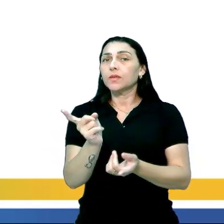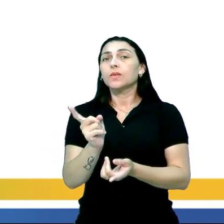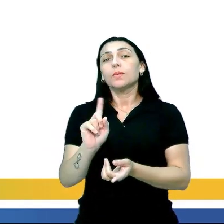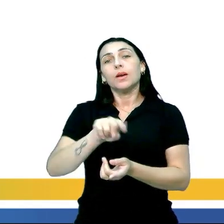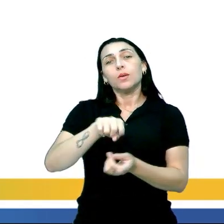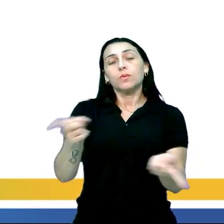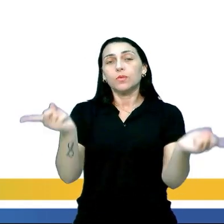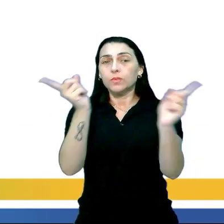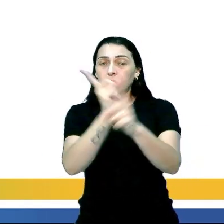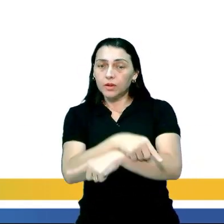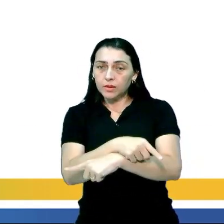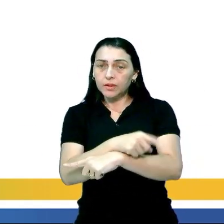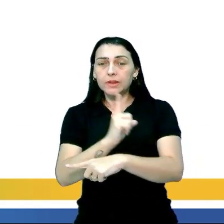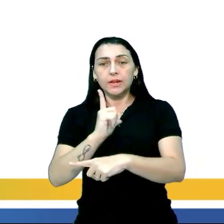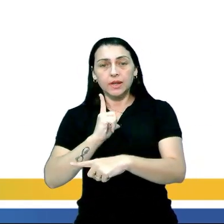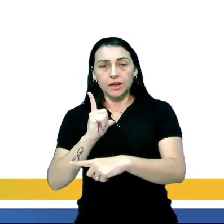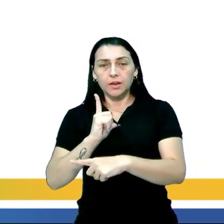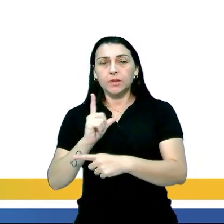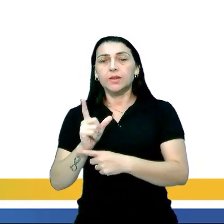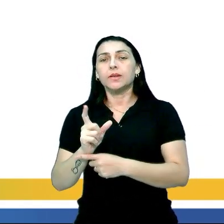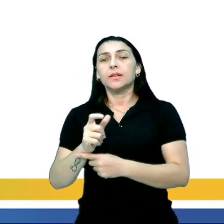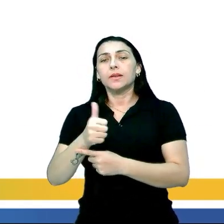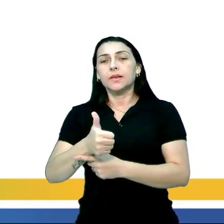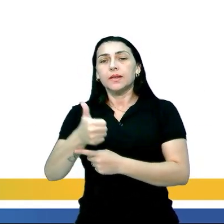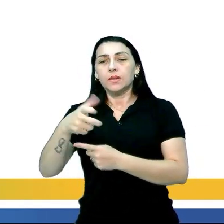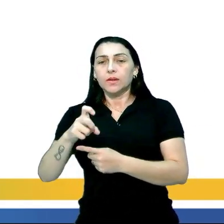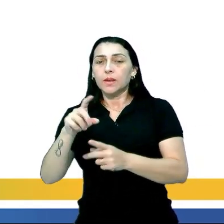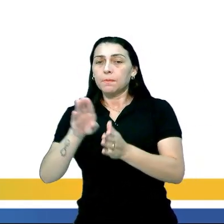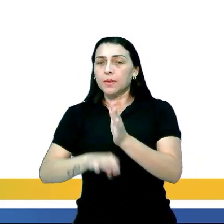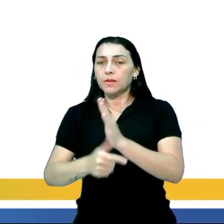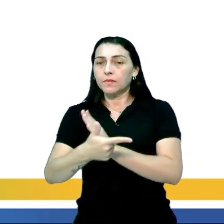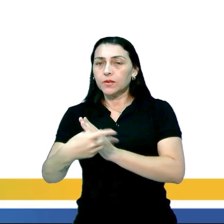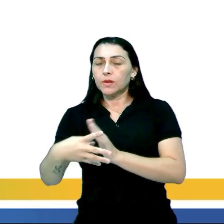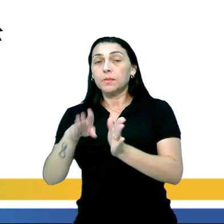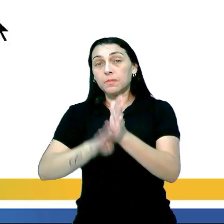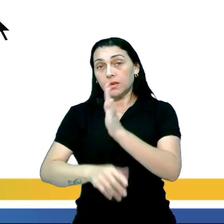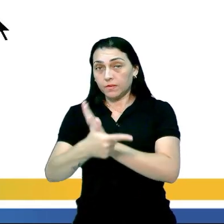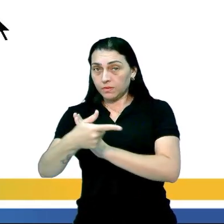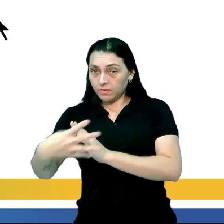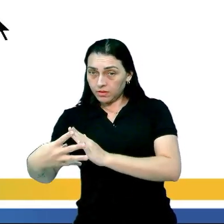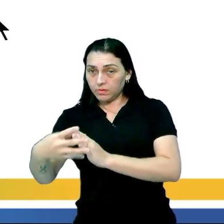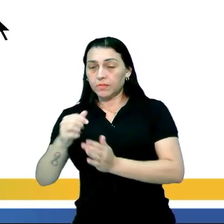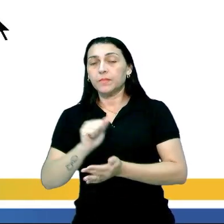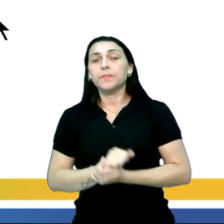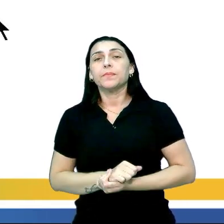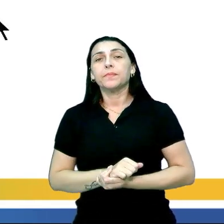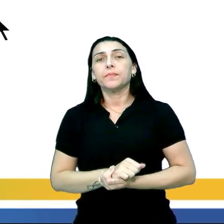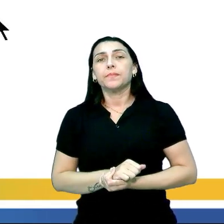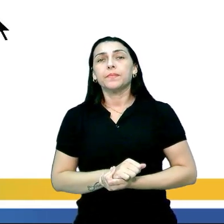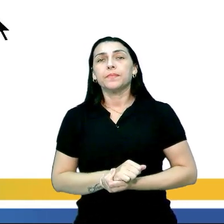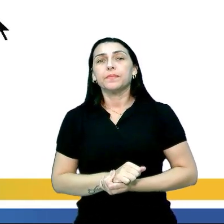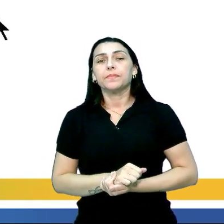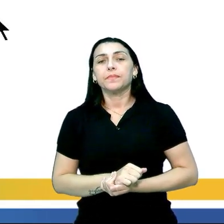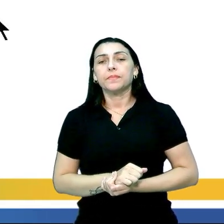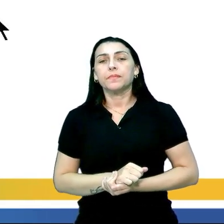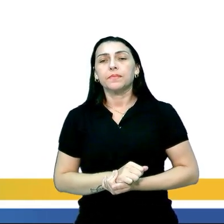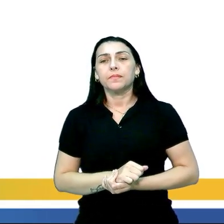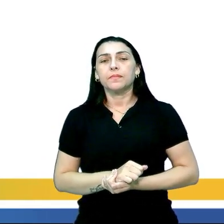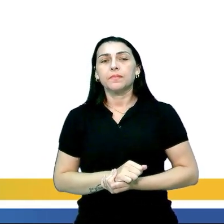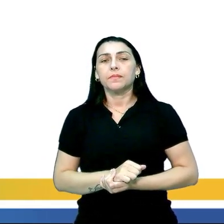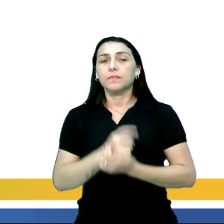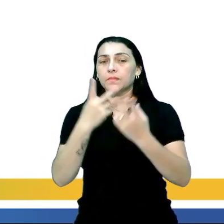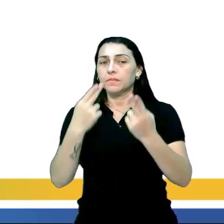para o outro lado e teremos assim, ó, 115 menos 24 menos 24, ok? Que vai